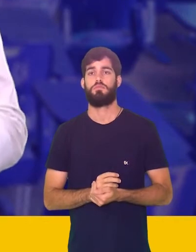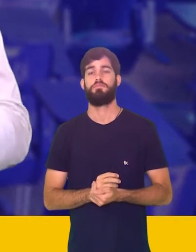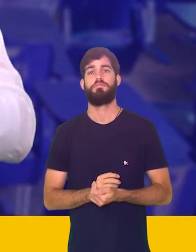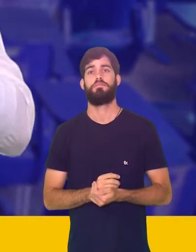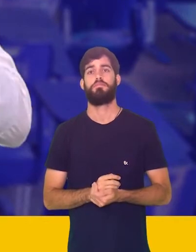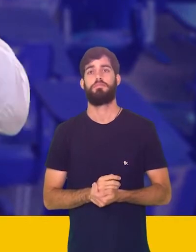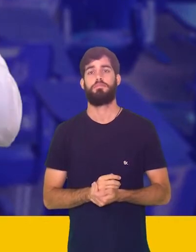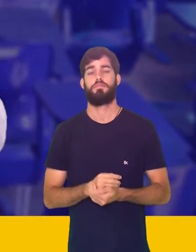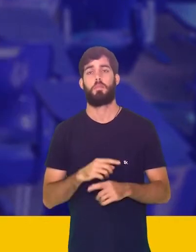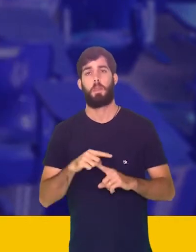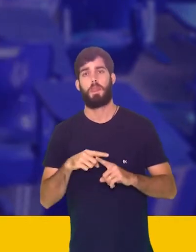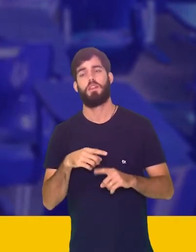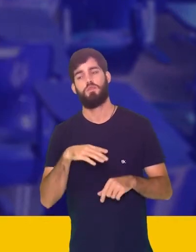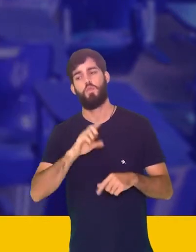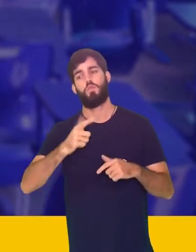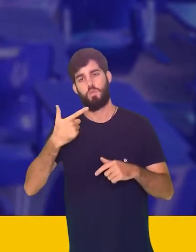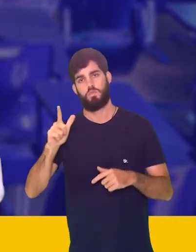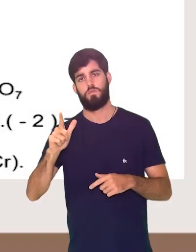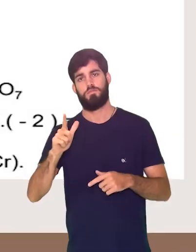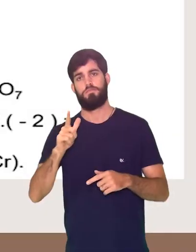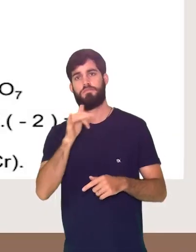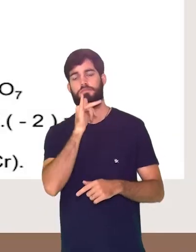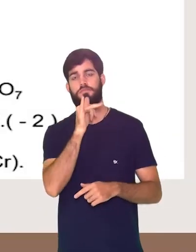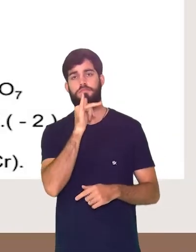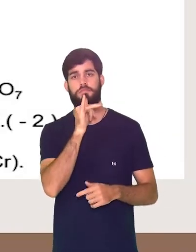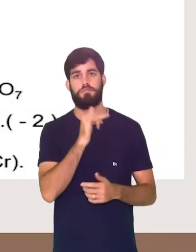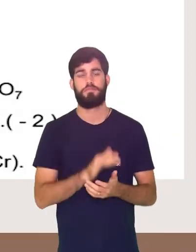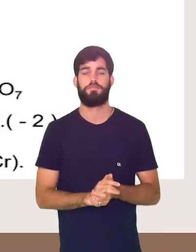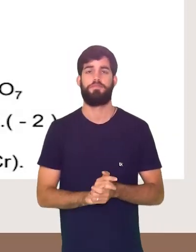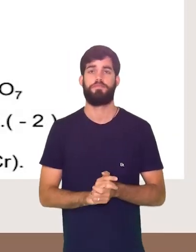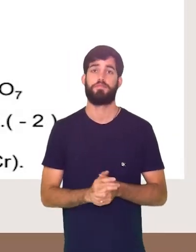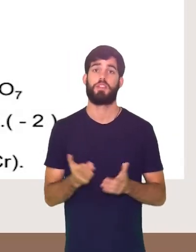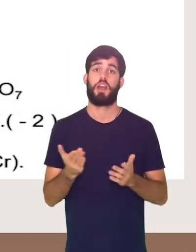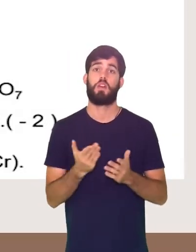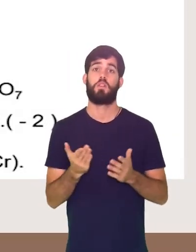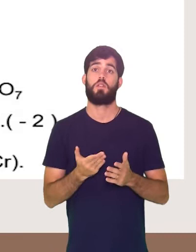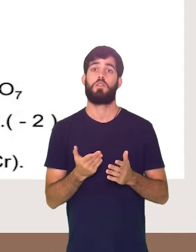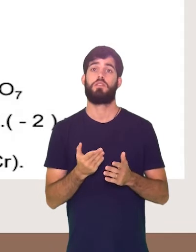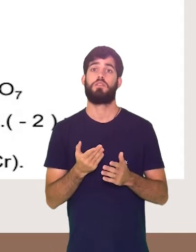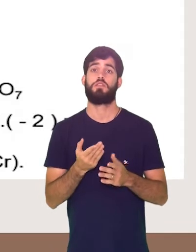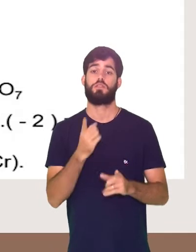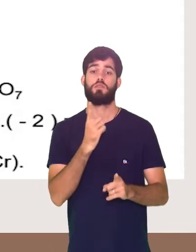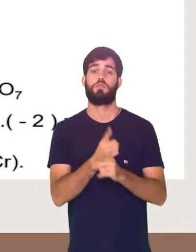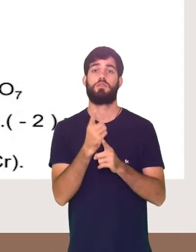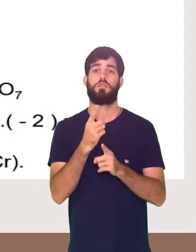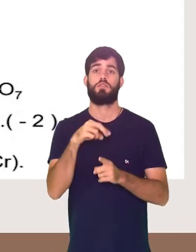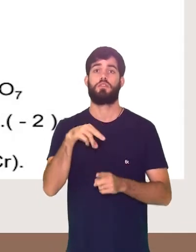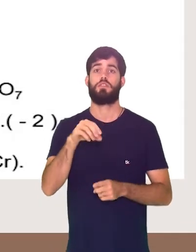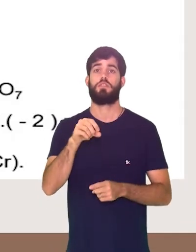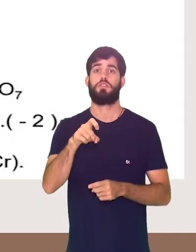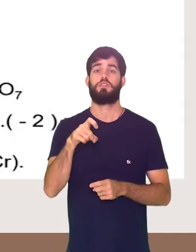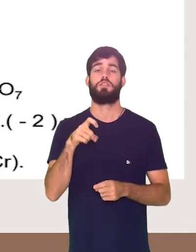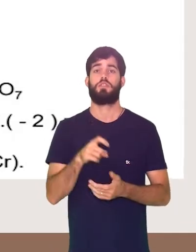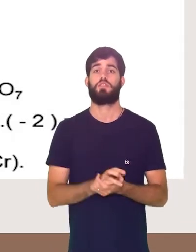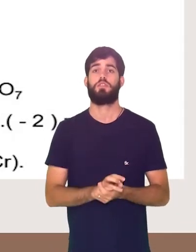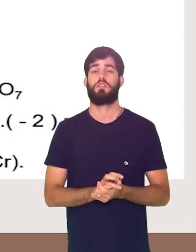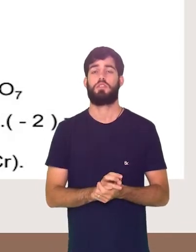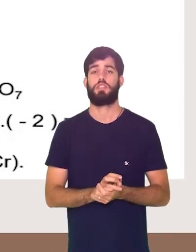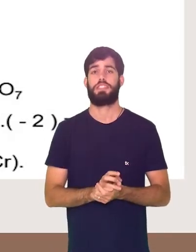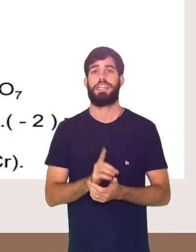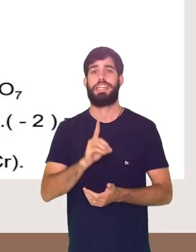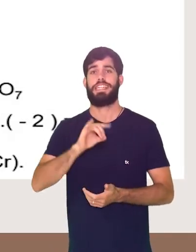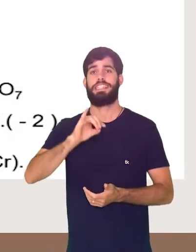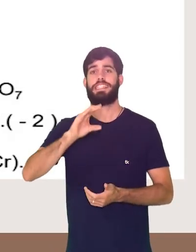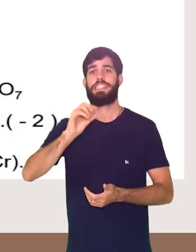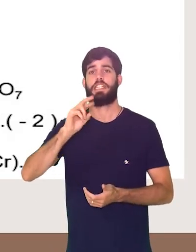estrutura. Mais um exemplo aqui para vocês. Vamos agora determinar o NOx do dicromato de